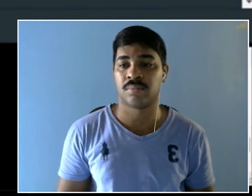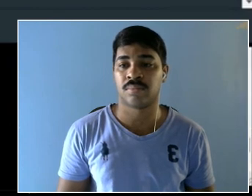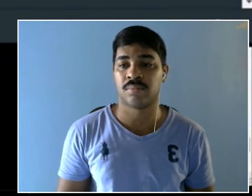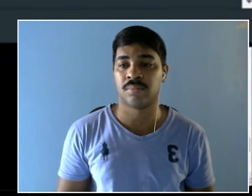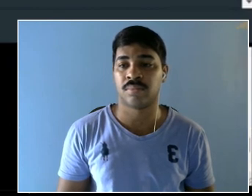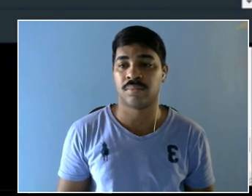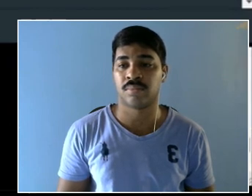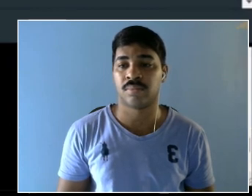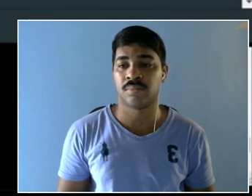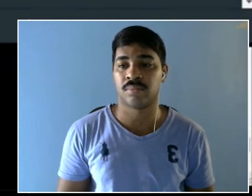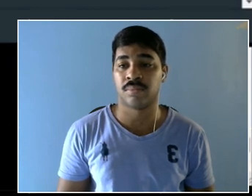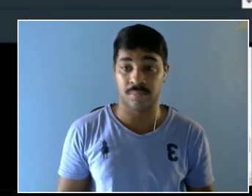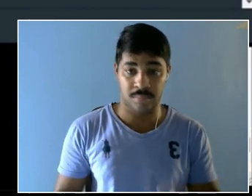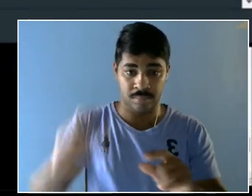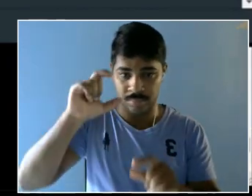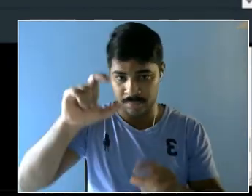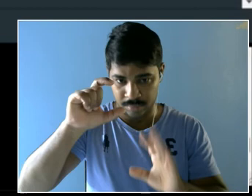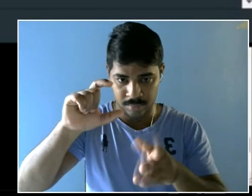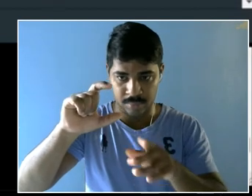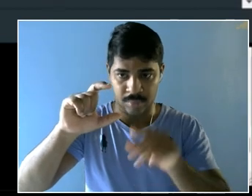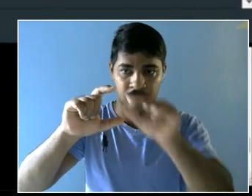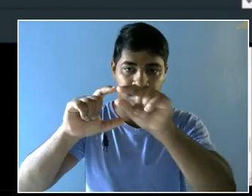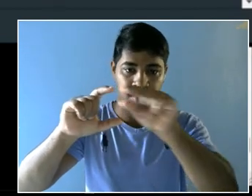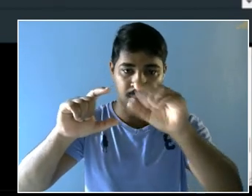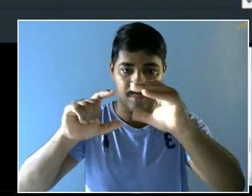repetição. Certo? Veja bem.